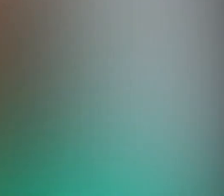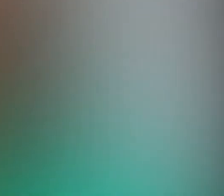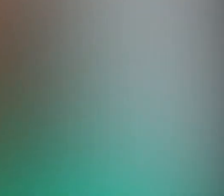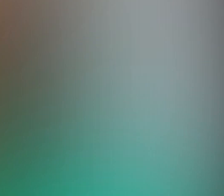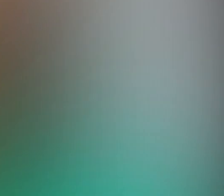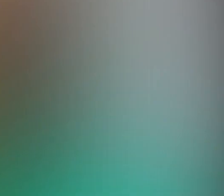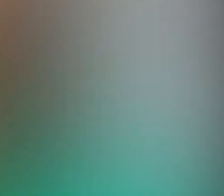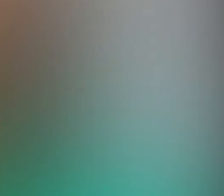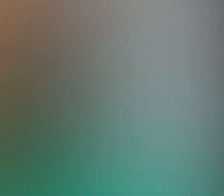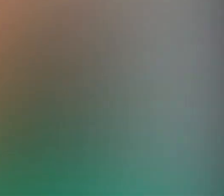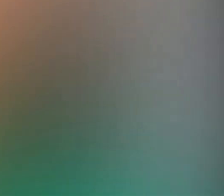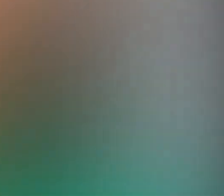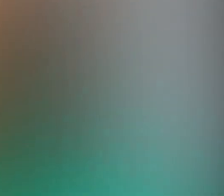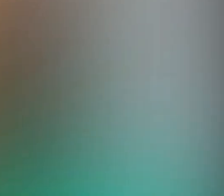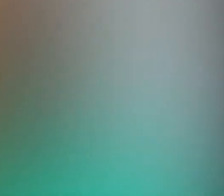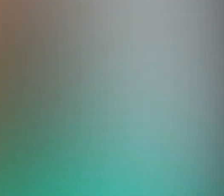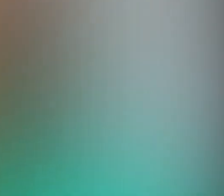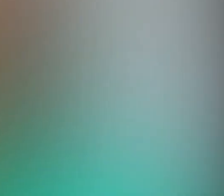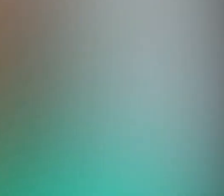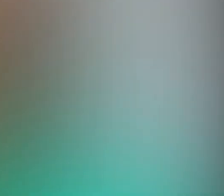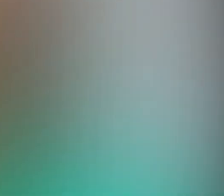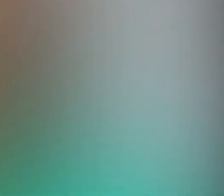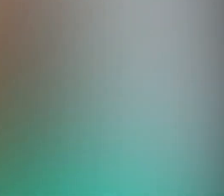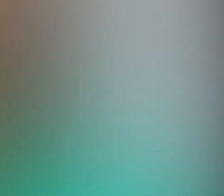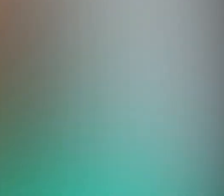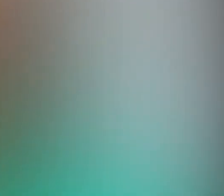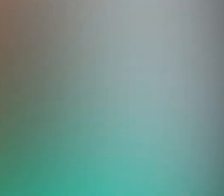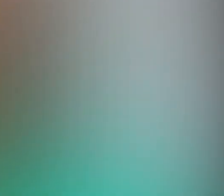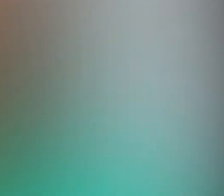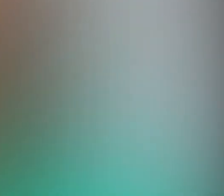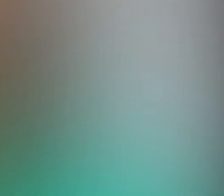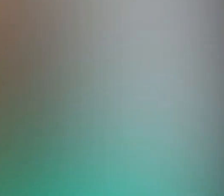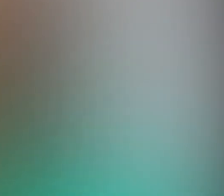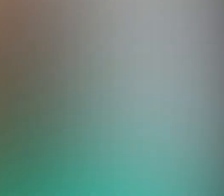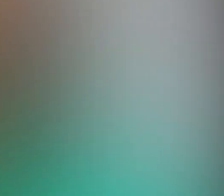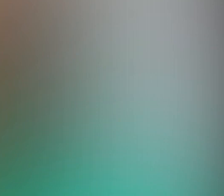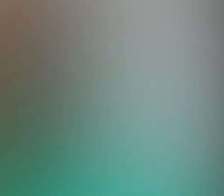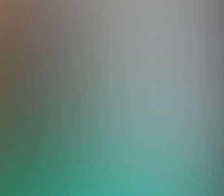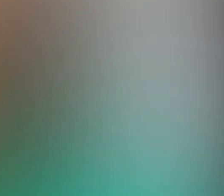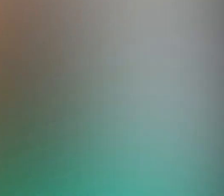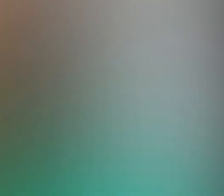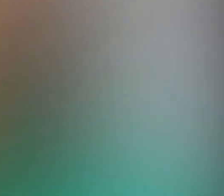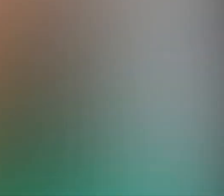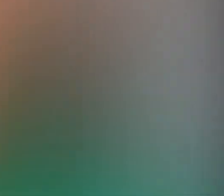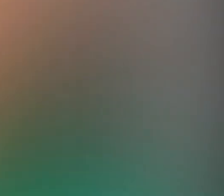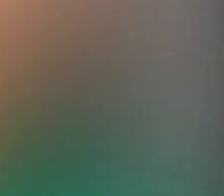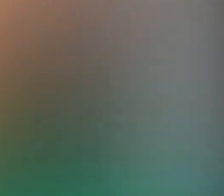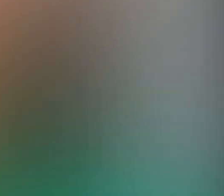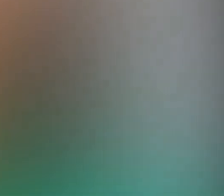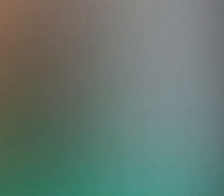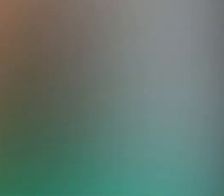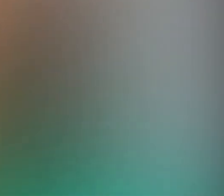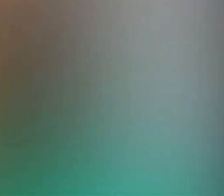viver, onde quer que nós estejamos, e que possamos fazer discípulos entre as nações e ao